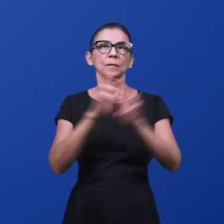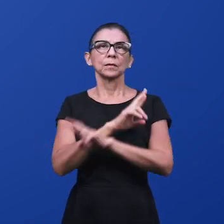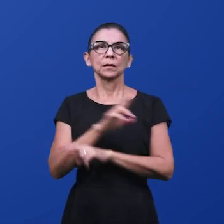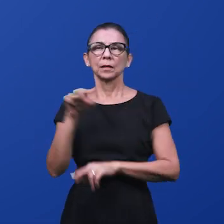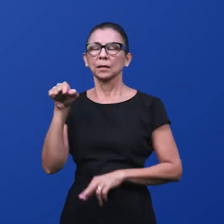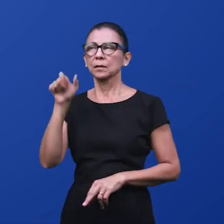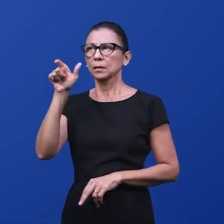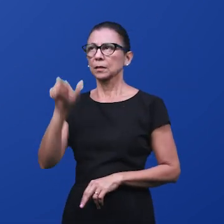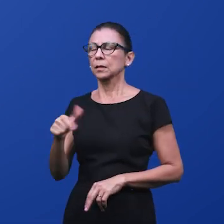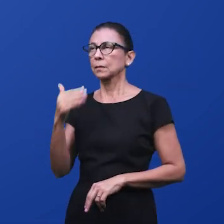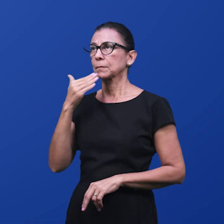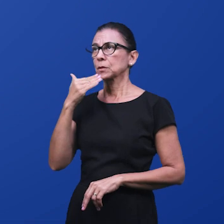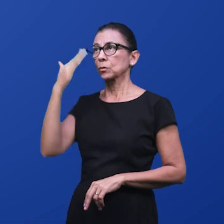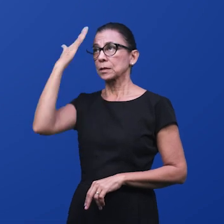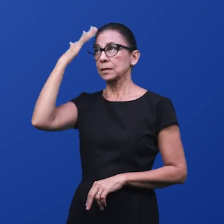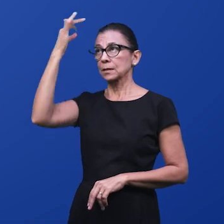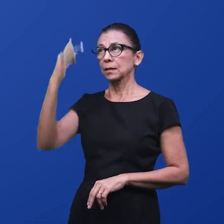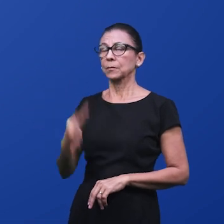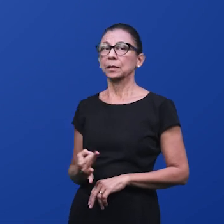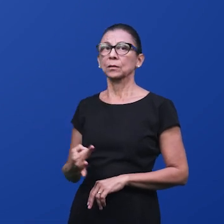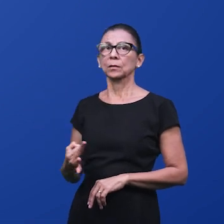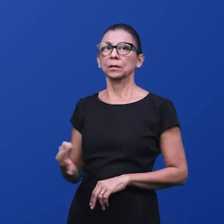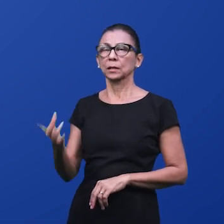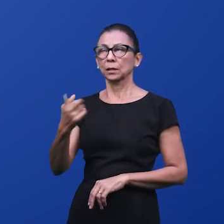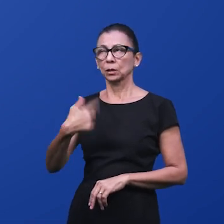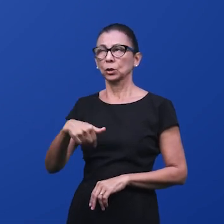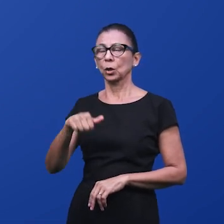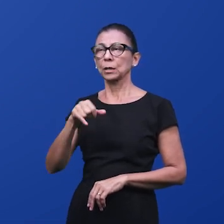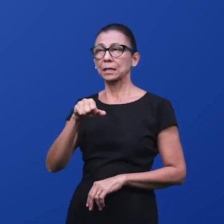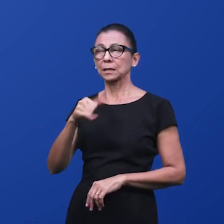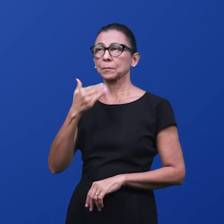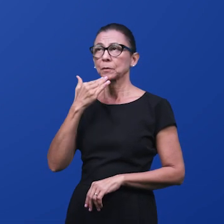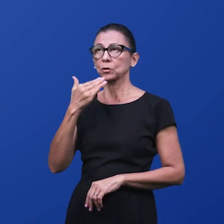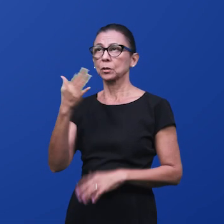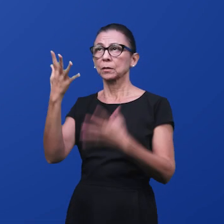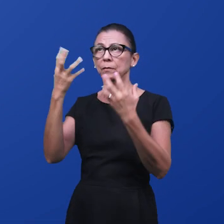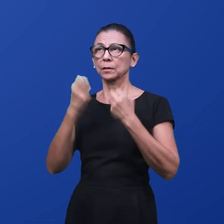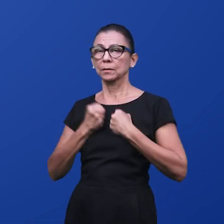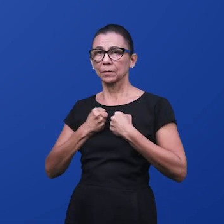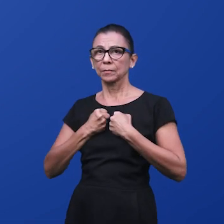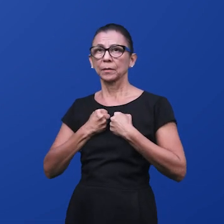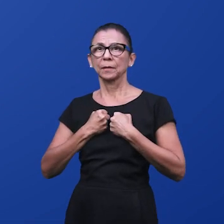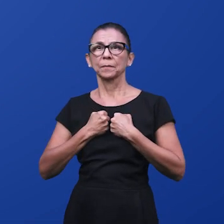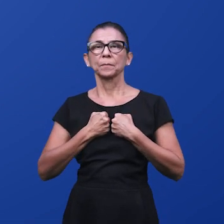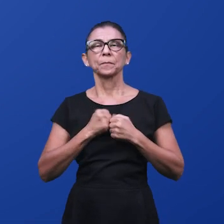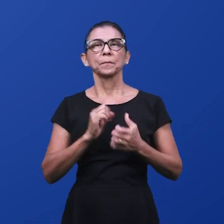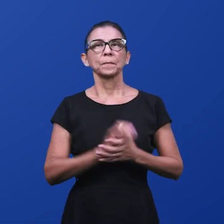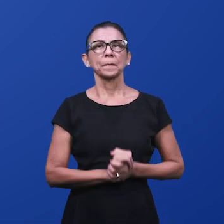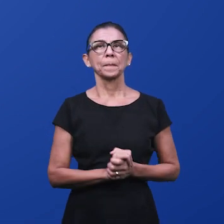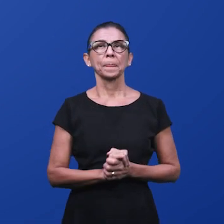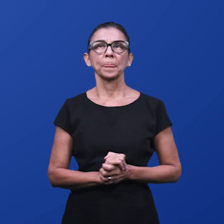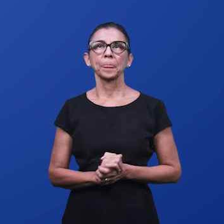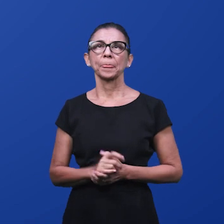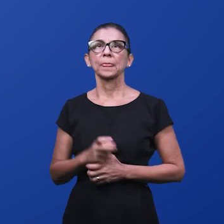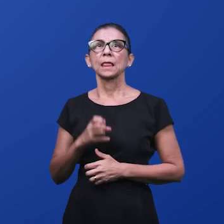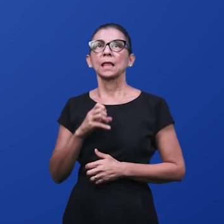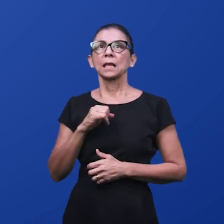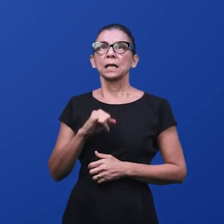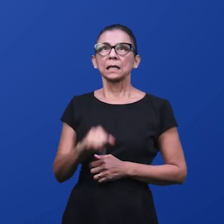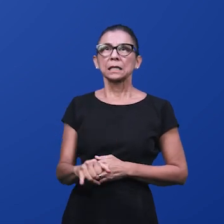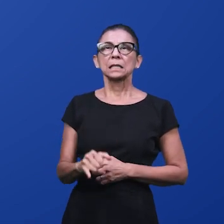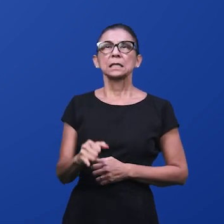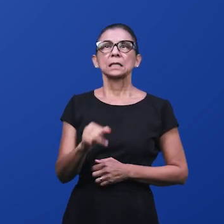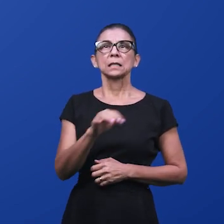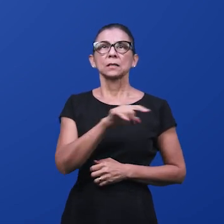nós pedimos, também receberemos. O texto está em Tiago 1,5. E, se algum de vós tem falta de sabedoria,